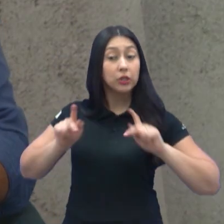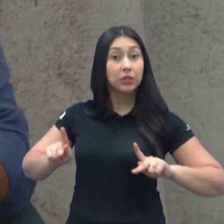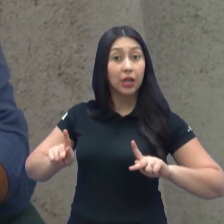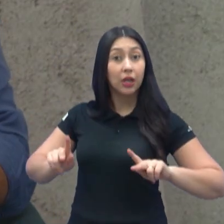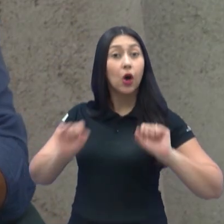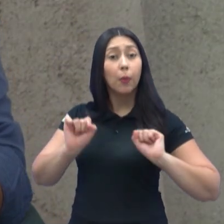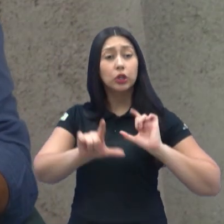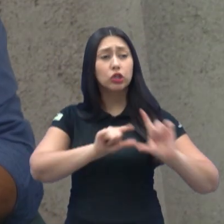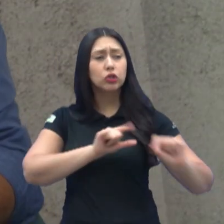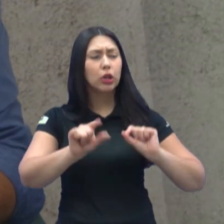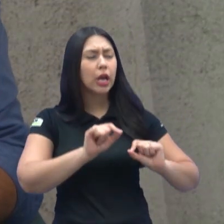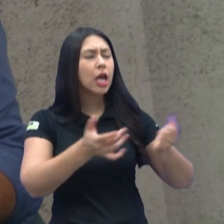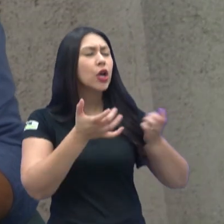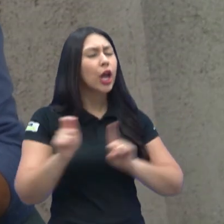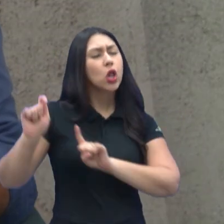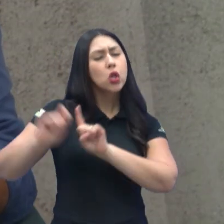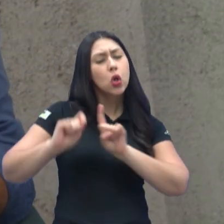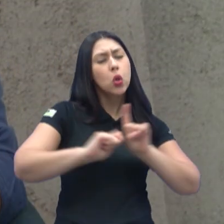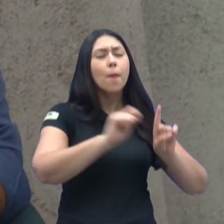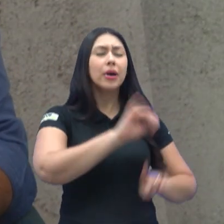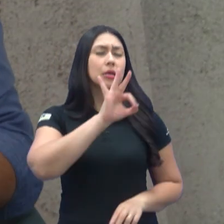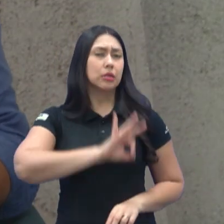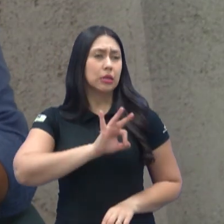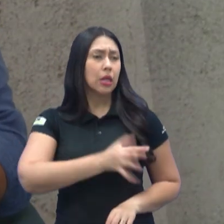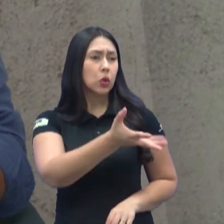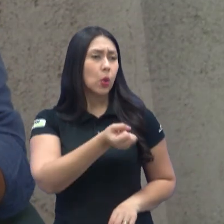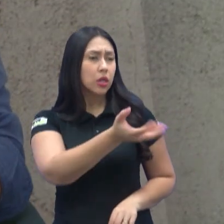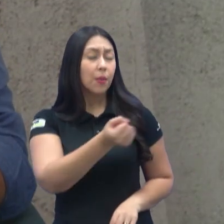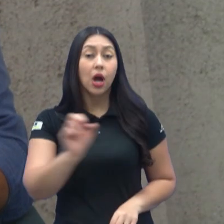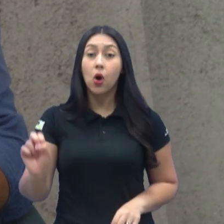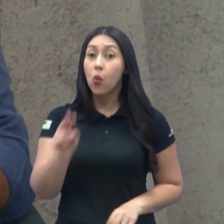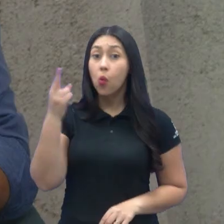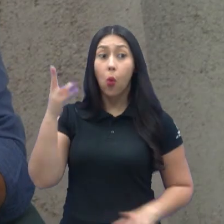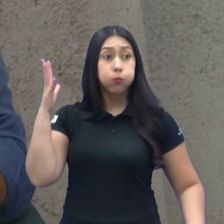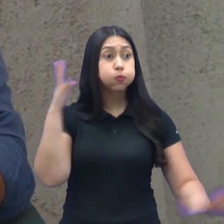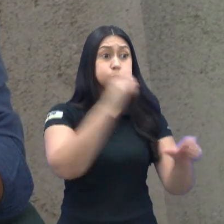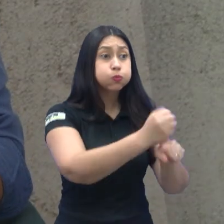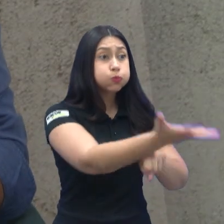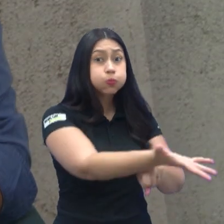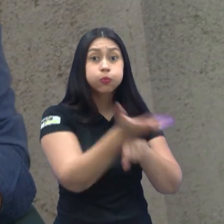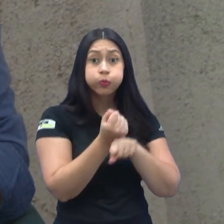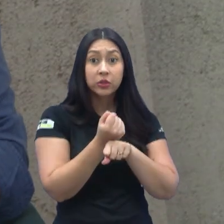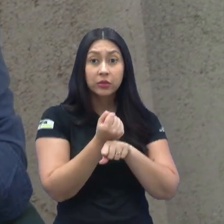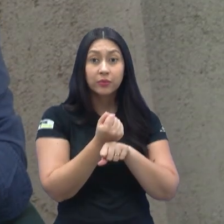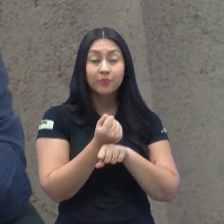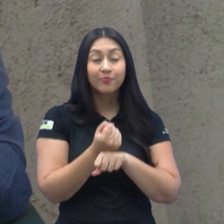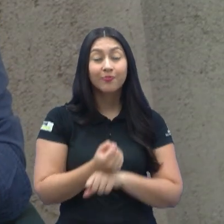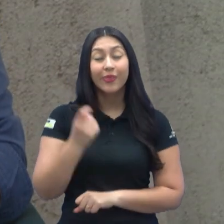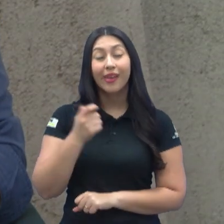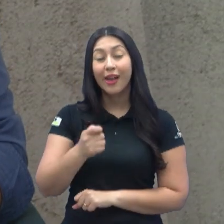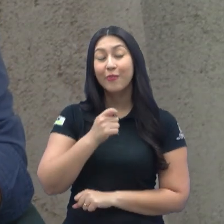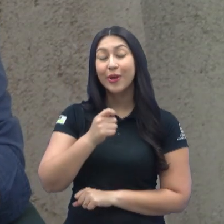escolher receber mensalmente parcelas desse valor ou pegar tudo de uma vez. A repórter Luísa Minas